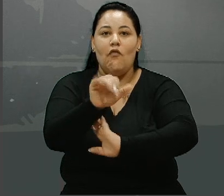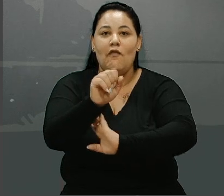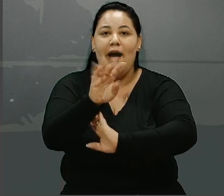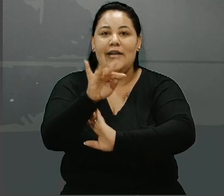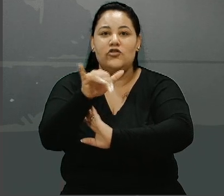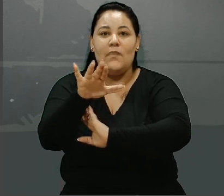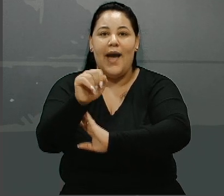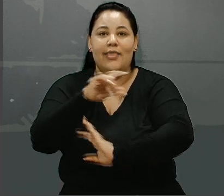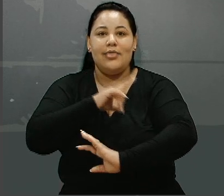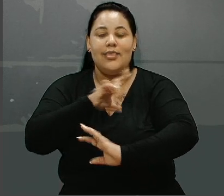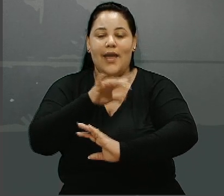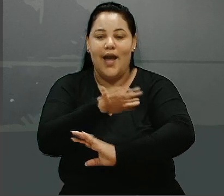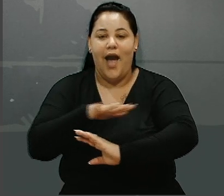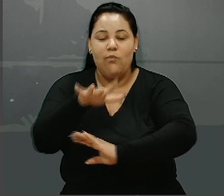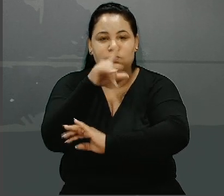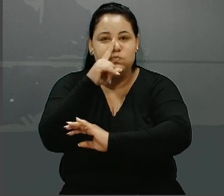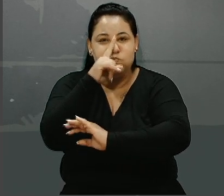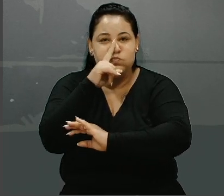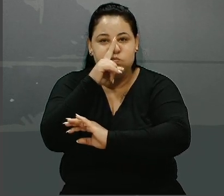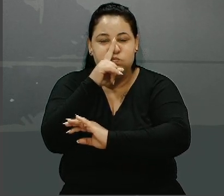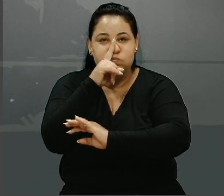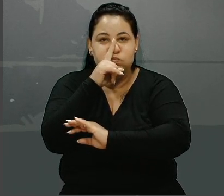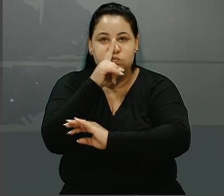município se inscreveu, mas não